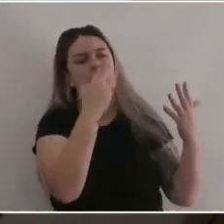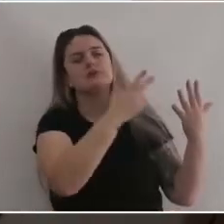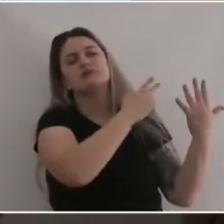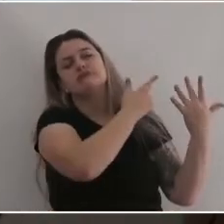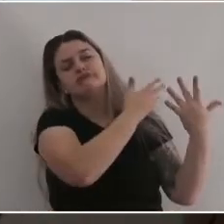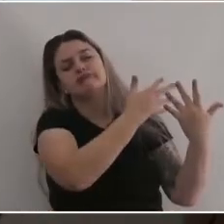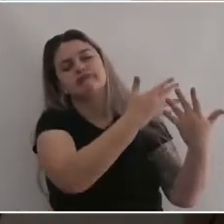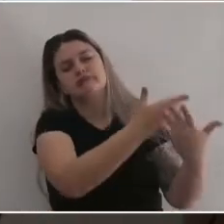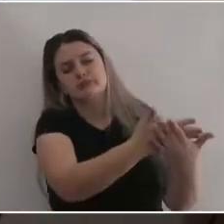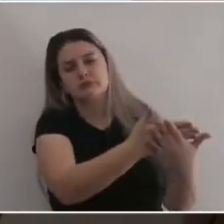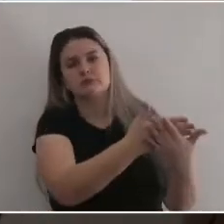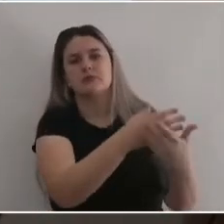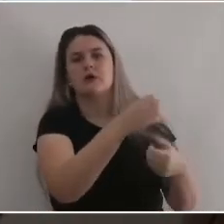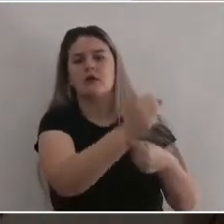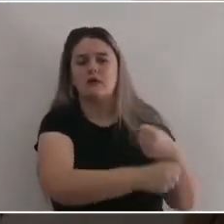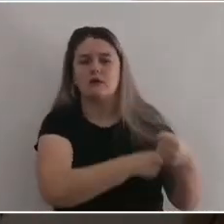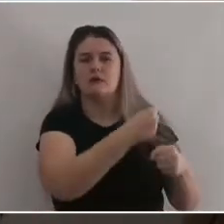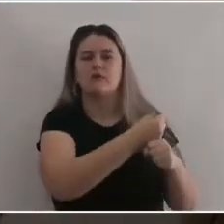do